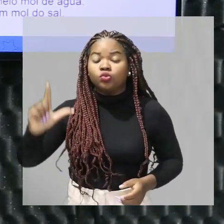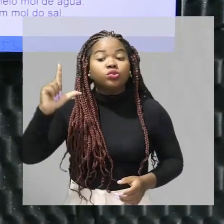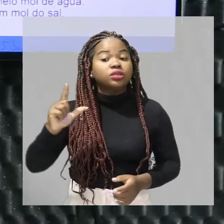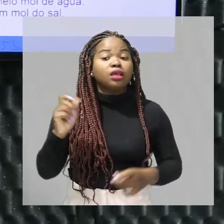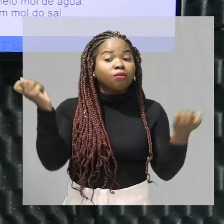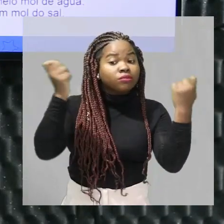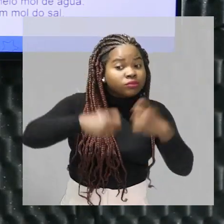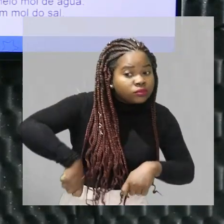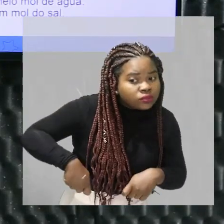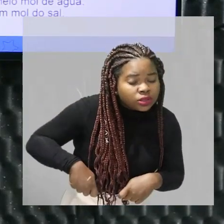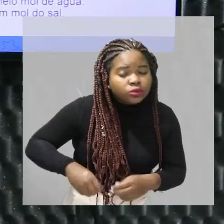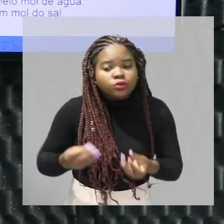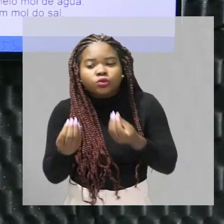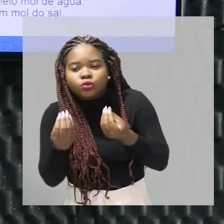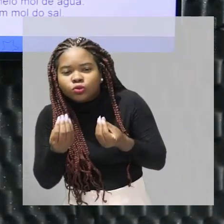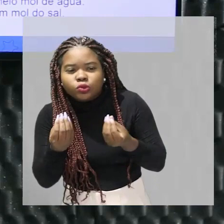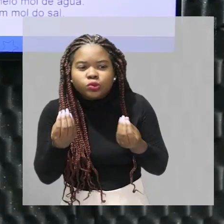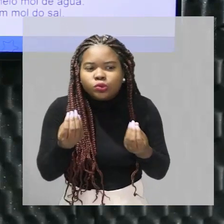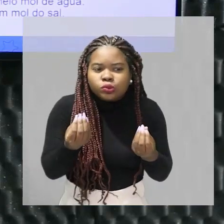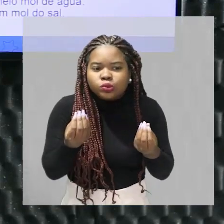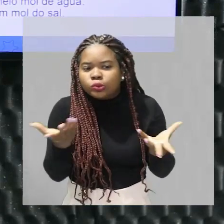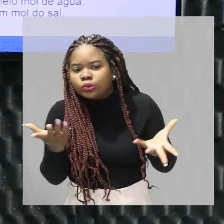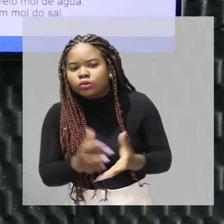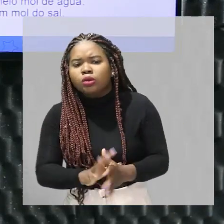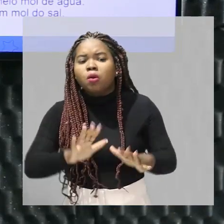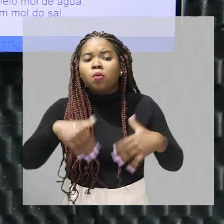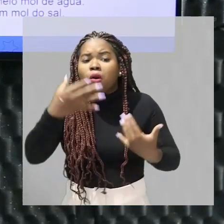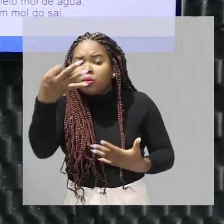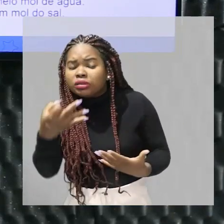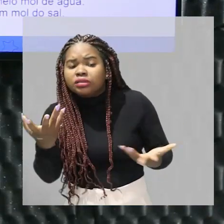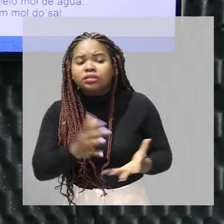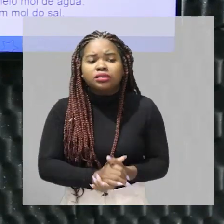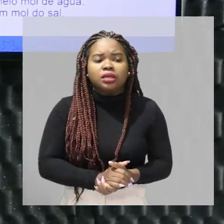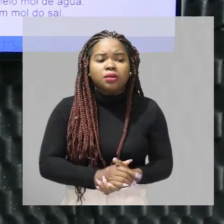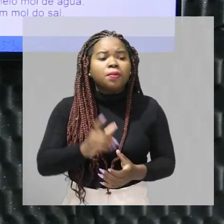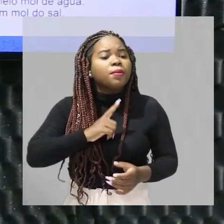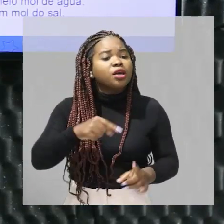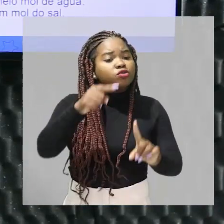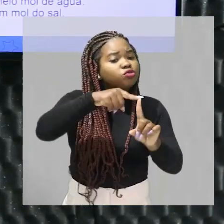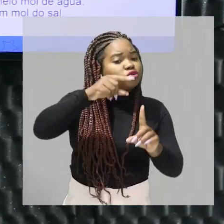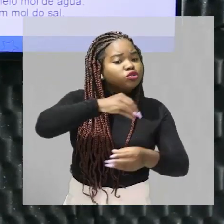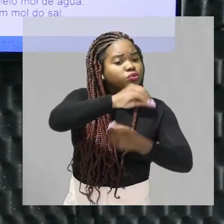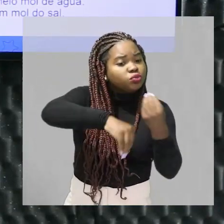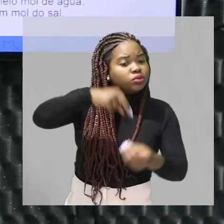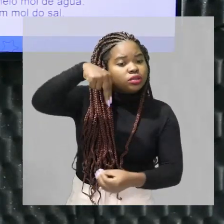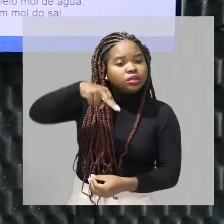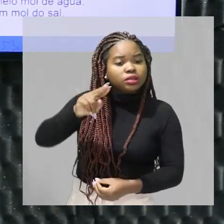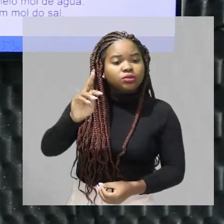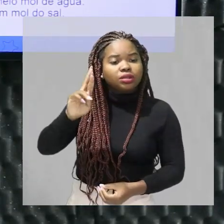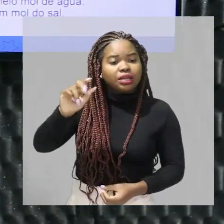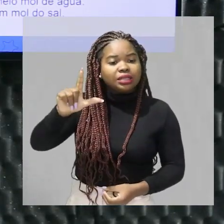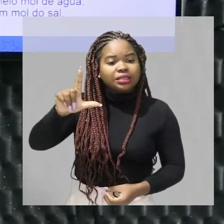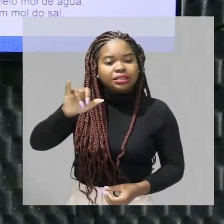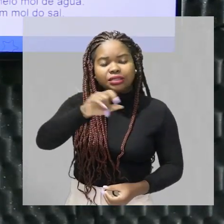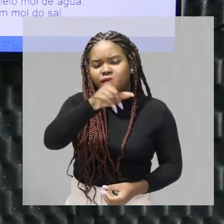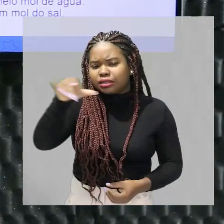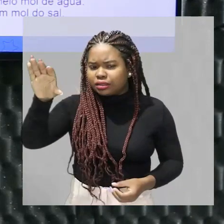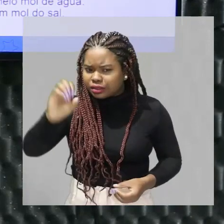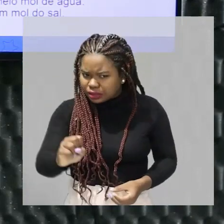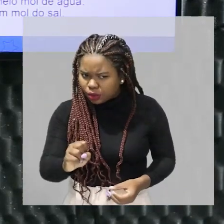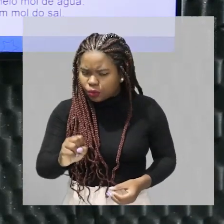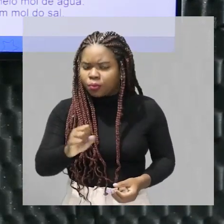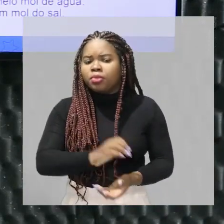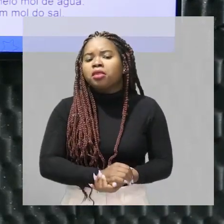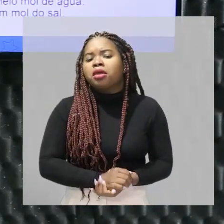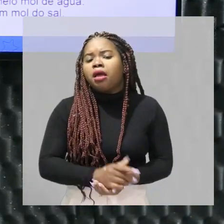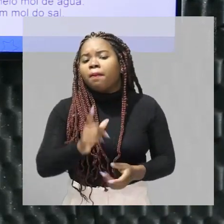sal, é possível afirmar que, para a reação de neutralização ser total, né, reagir de